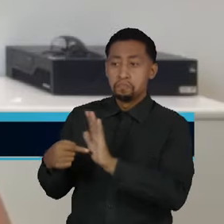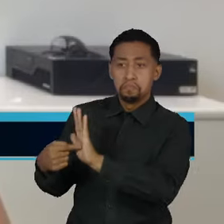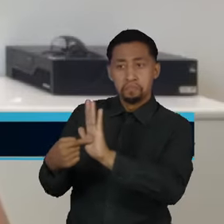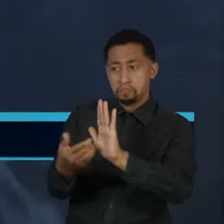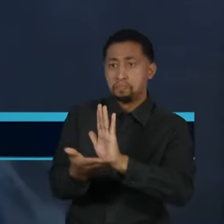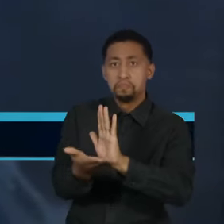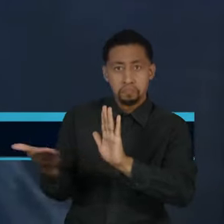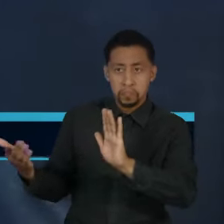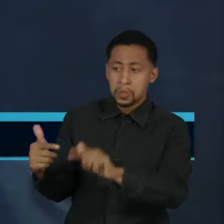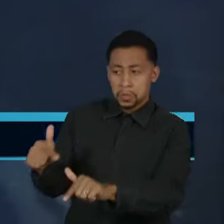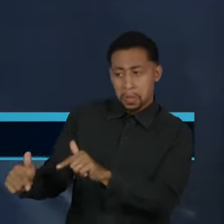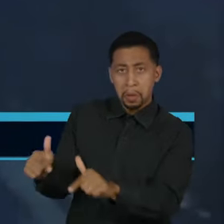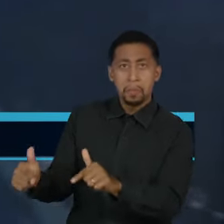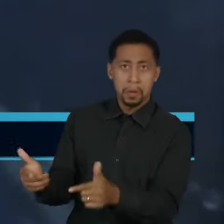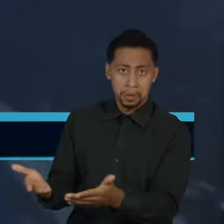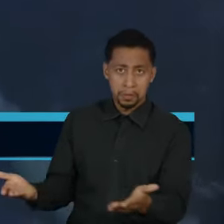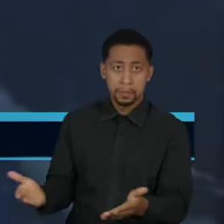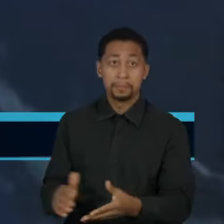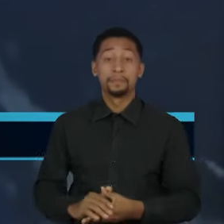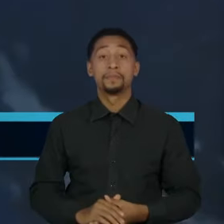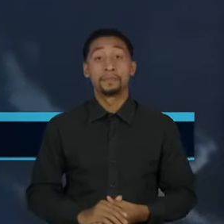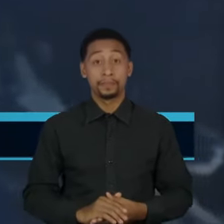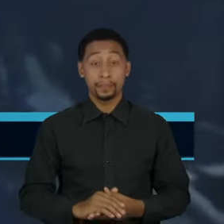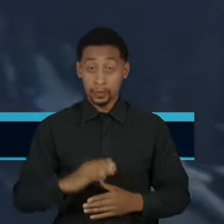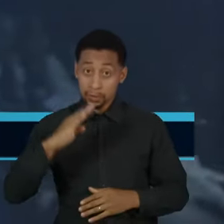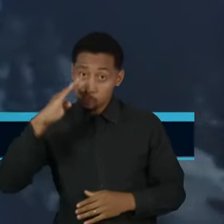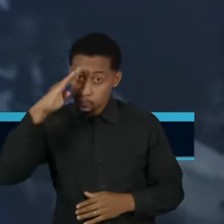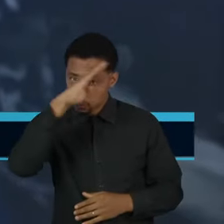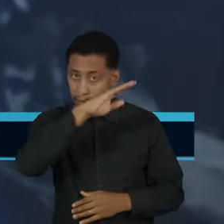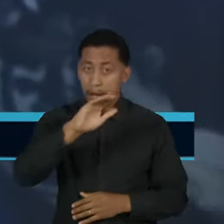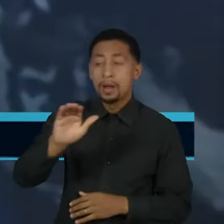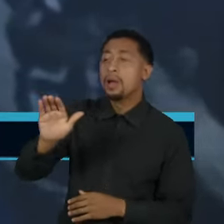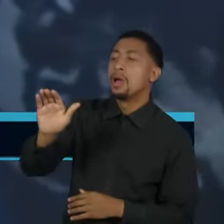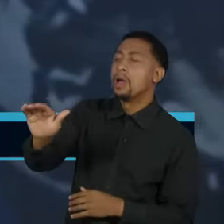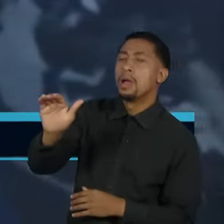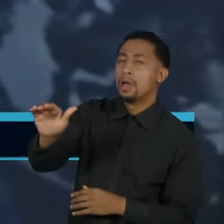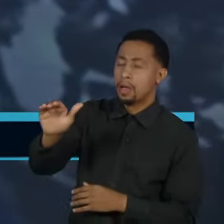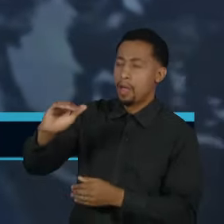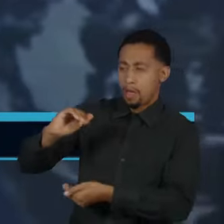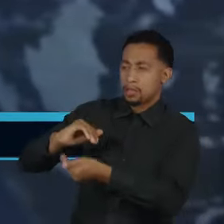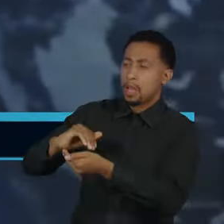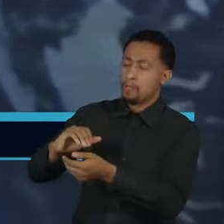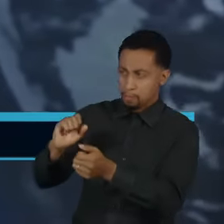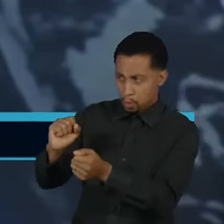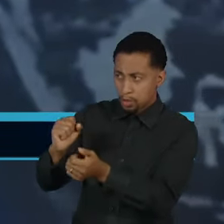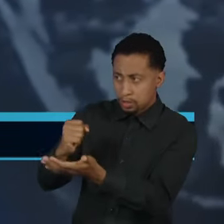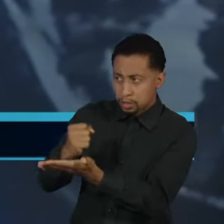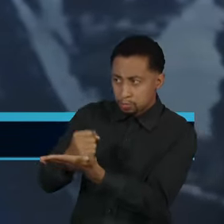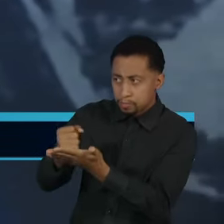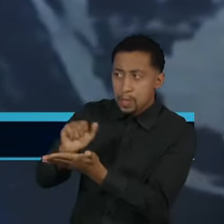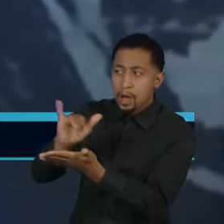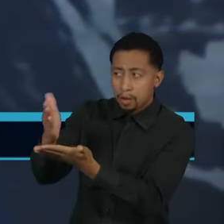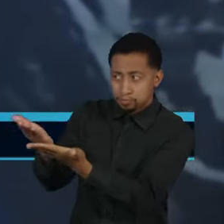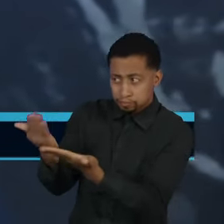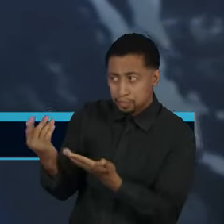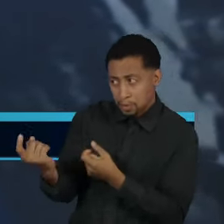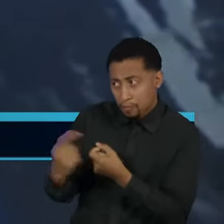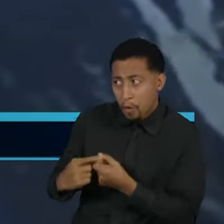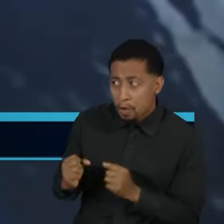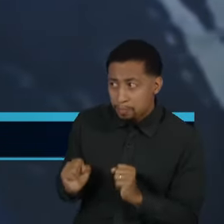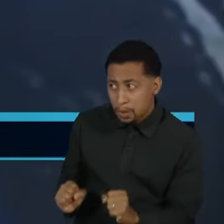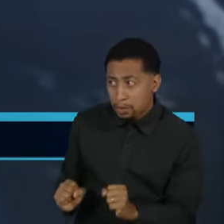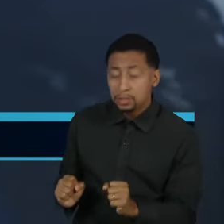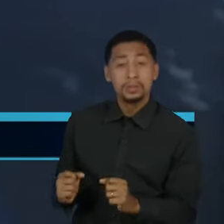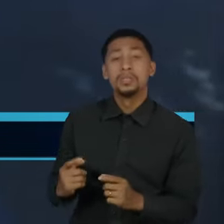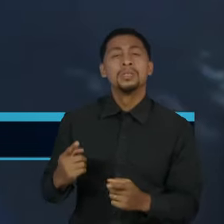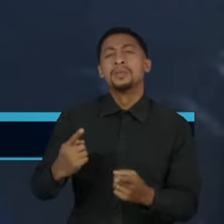trabalhadores. Jair Bolsonaro pediu ao Supremo Tribunal Federal o passaporte dele de volta. O ex-presidente quer